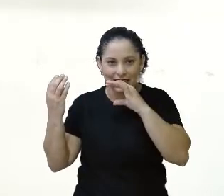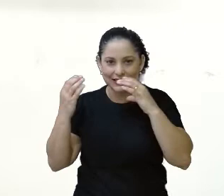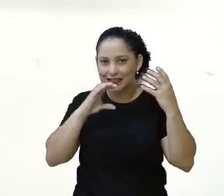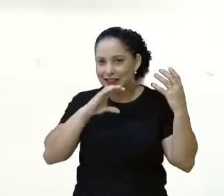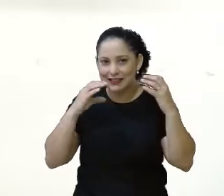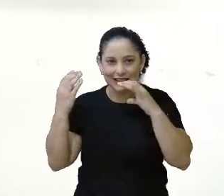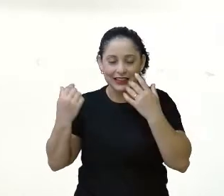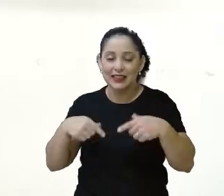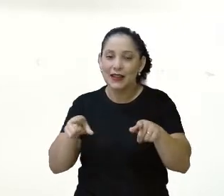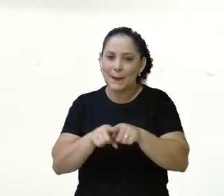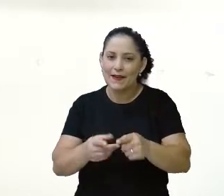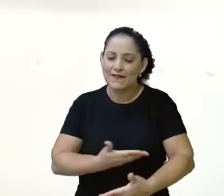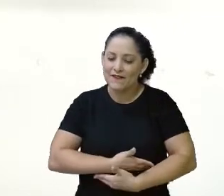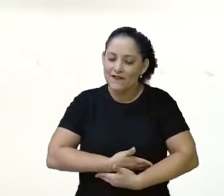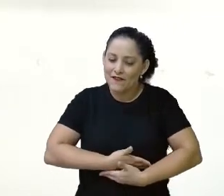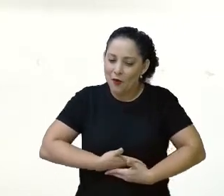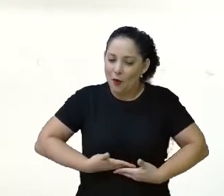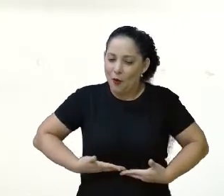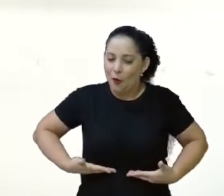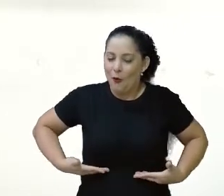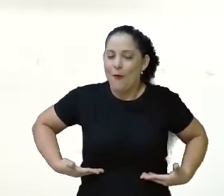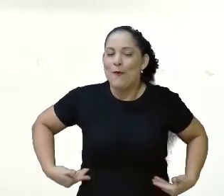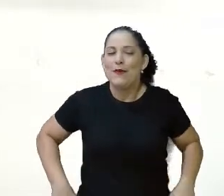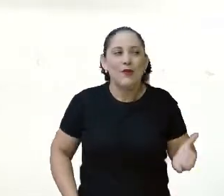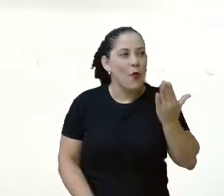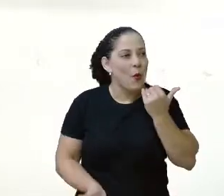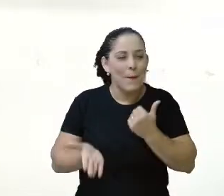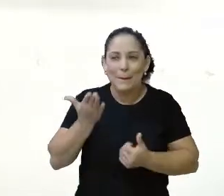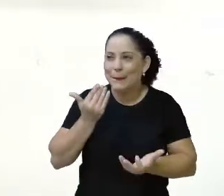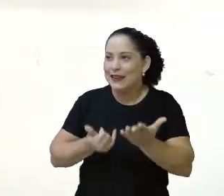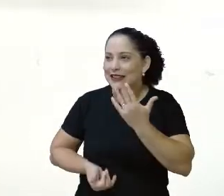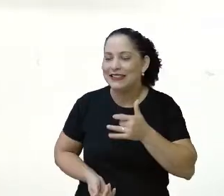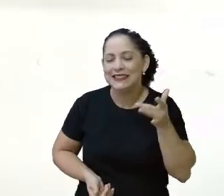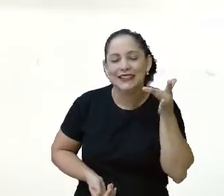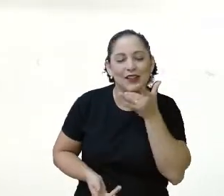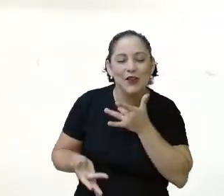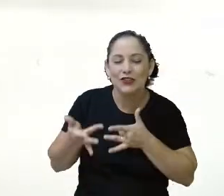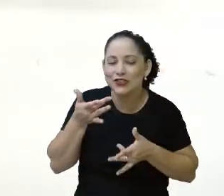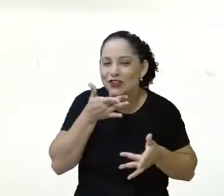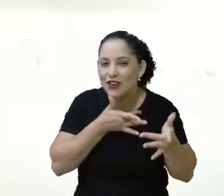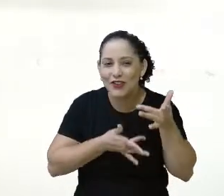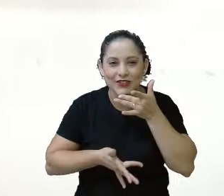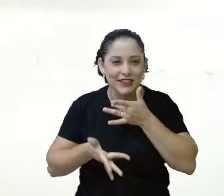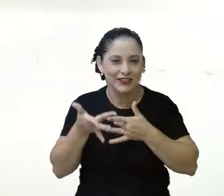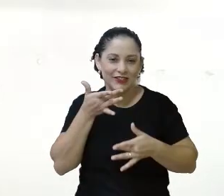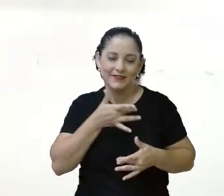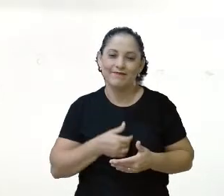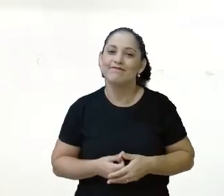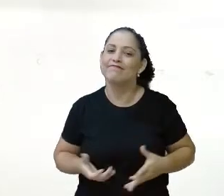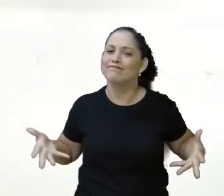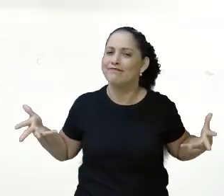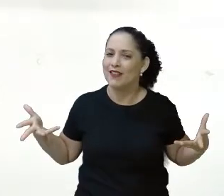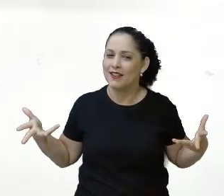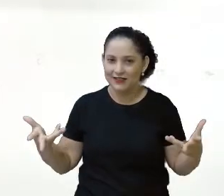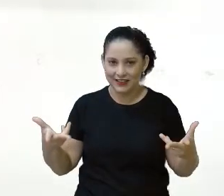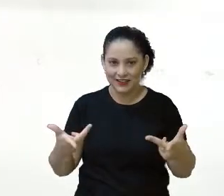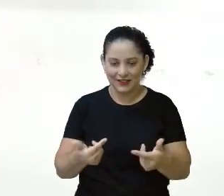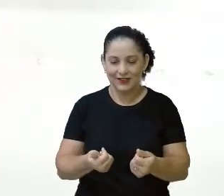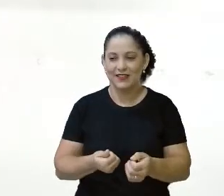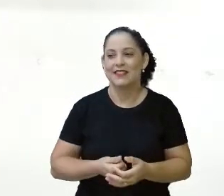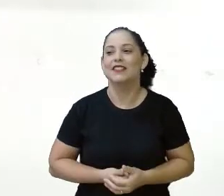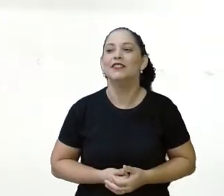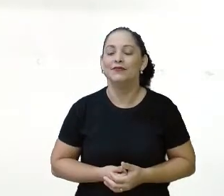também? Porque em mim, olha só, falando de coisas gostosas. Comida de milho maravilhosa, não é,